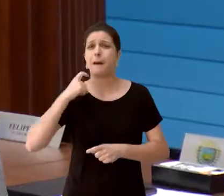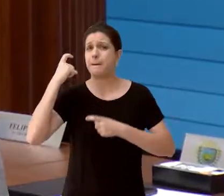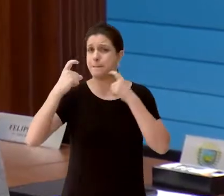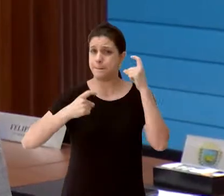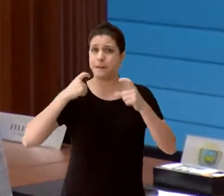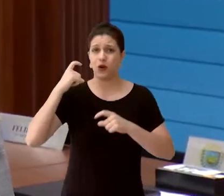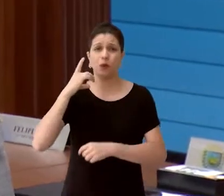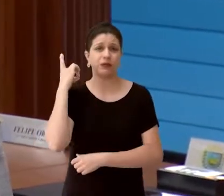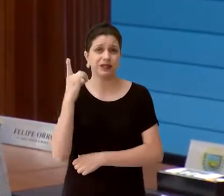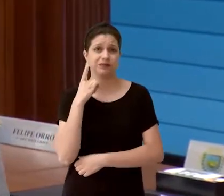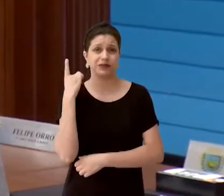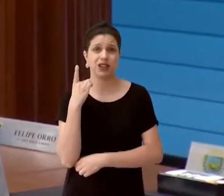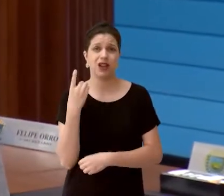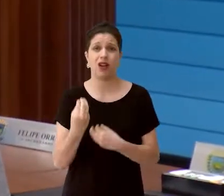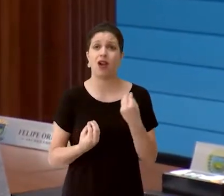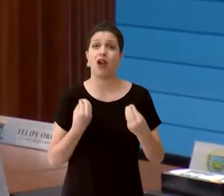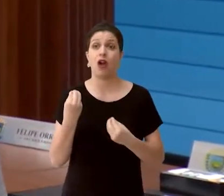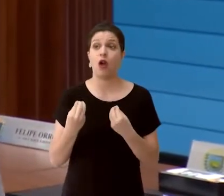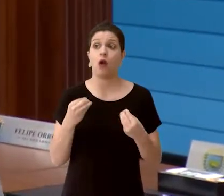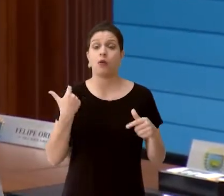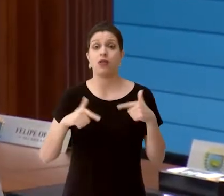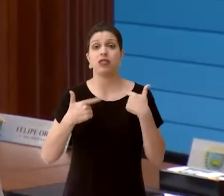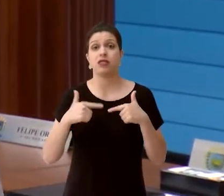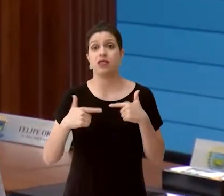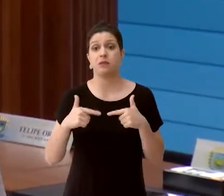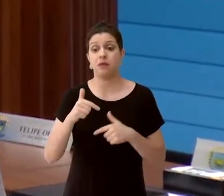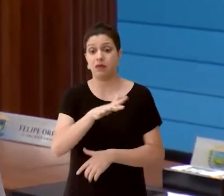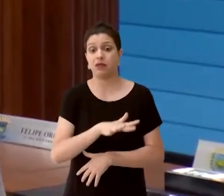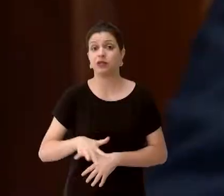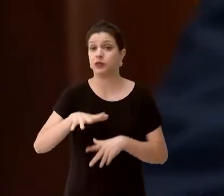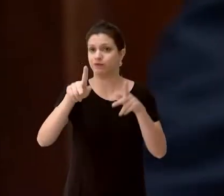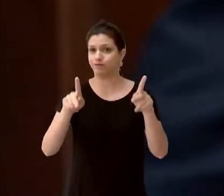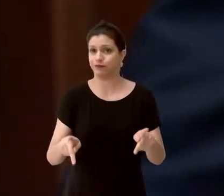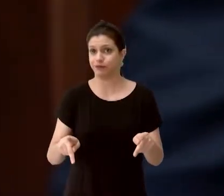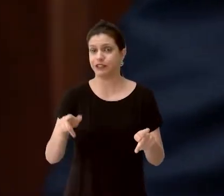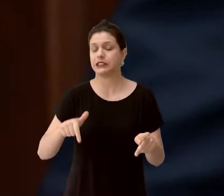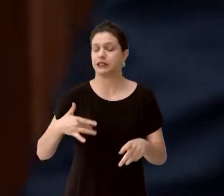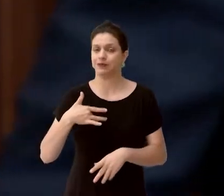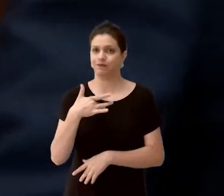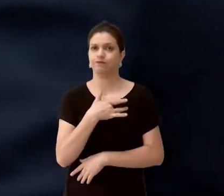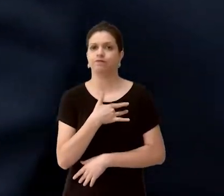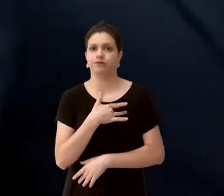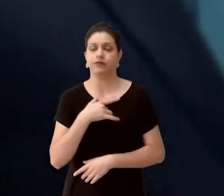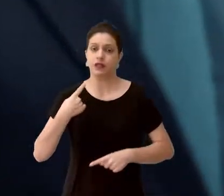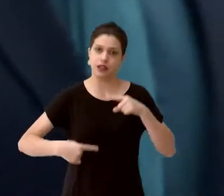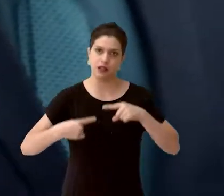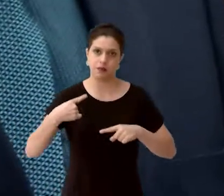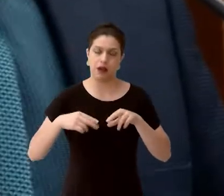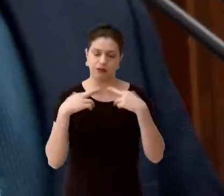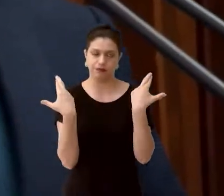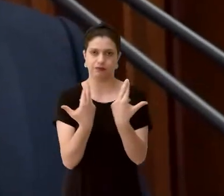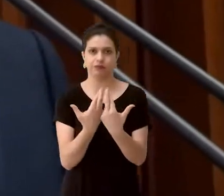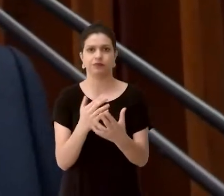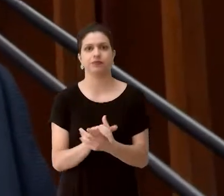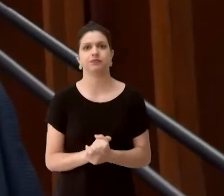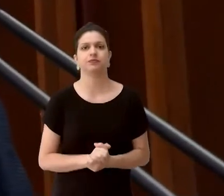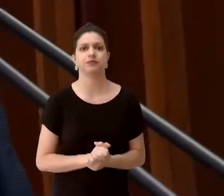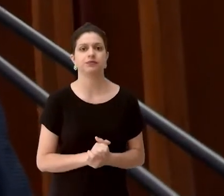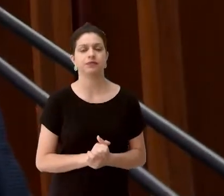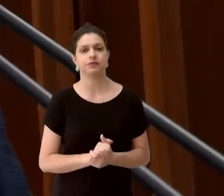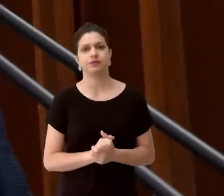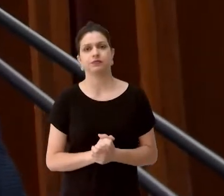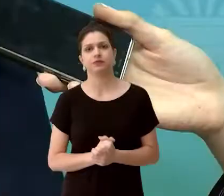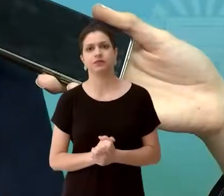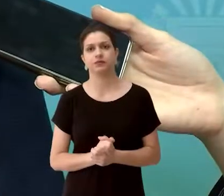Covid-19, preocupa os parlamentares sul-mato-grossenses quanto à capacidade de resposta da rede pública de saúde. O tema foi debatido durante a